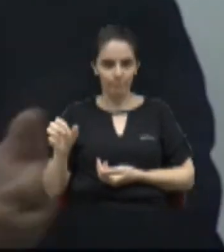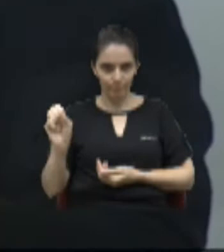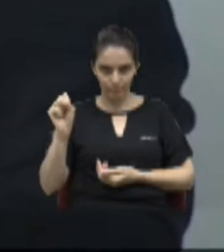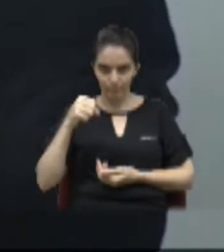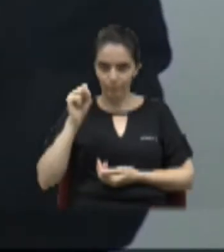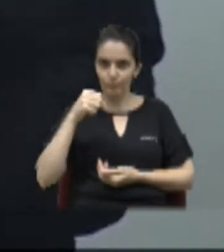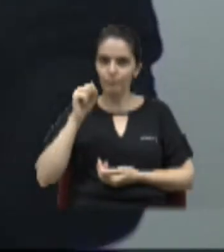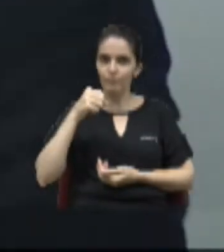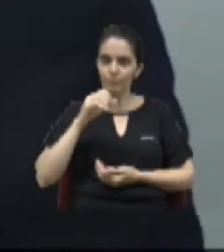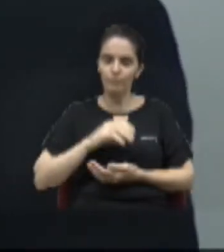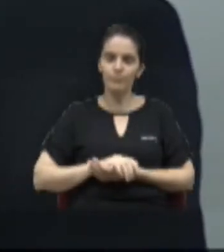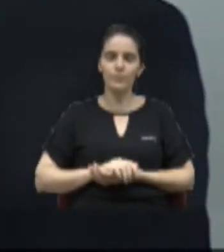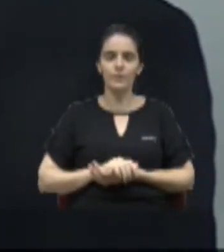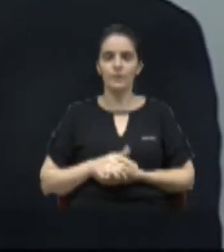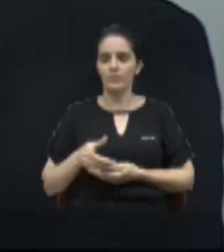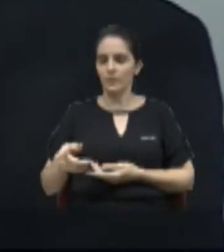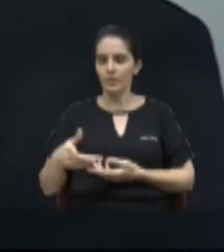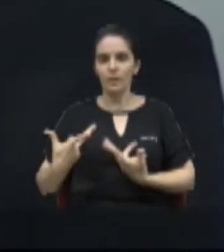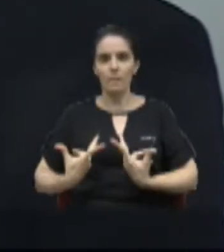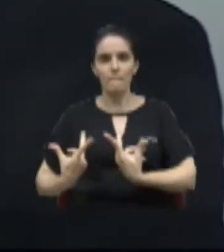esse reconhecimento,